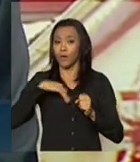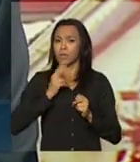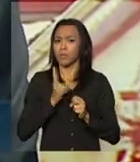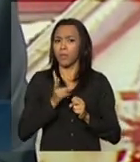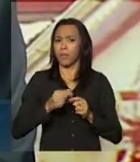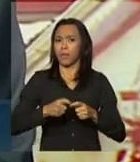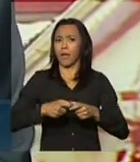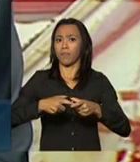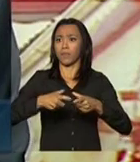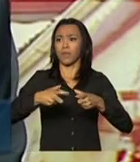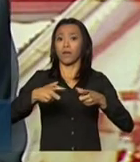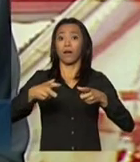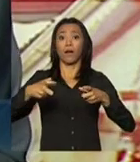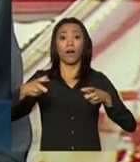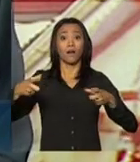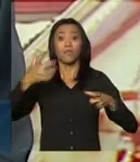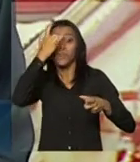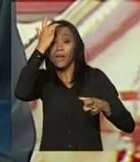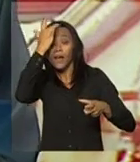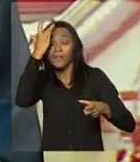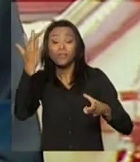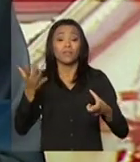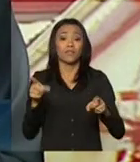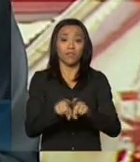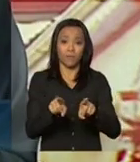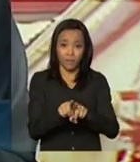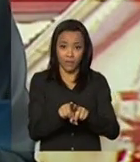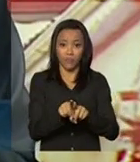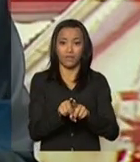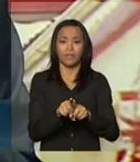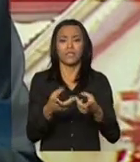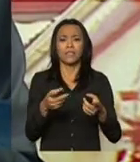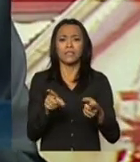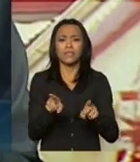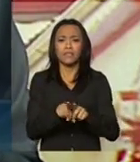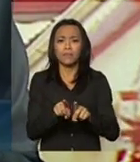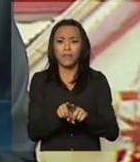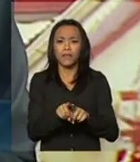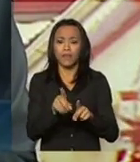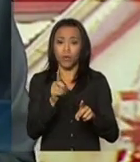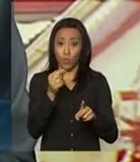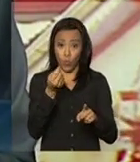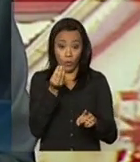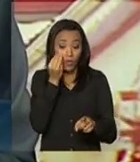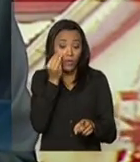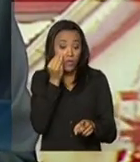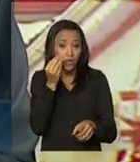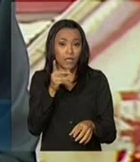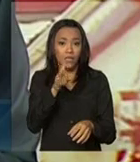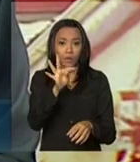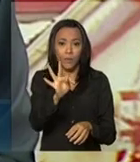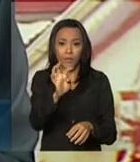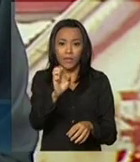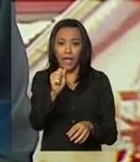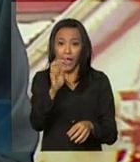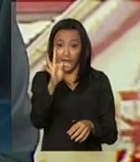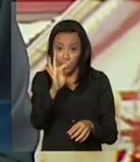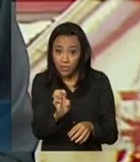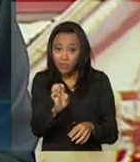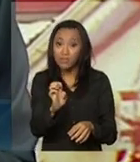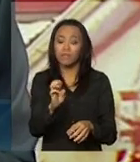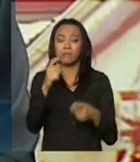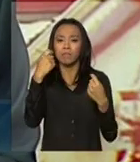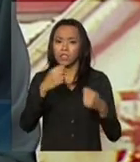de ampliação do acesso e com a ideia, como nós dizemos, de dessacralizar. Ou seja, o teste de HIV tem que ser